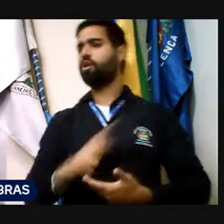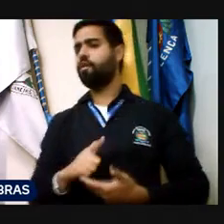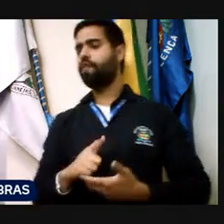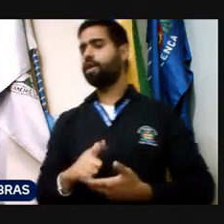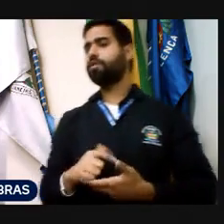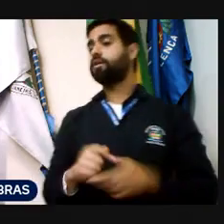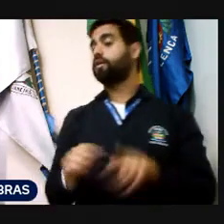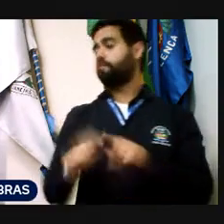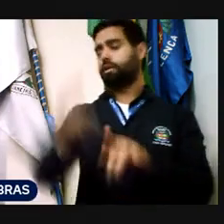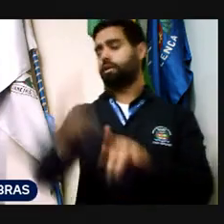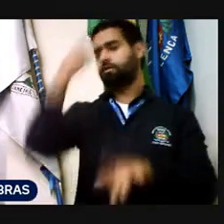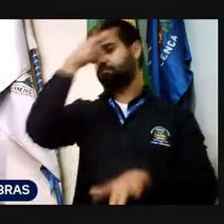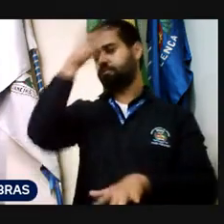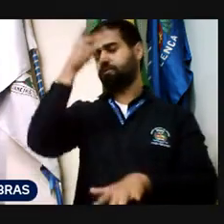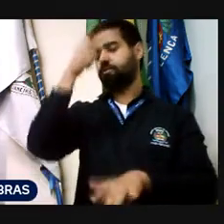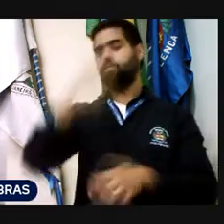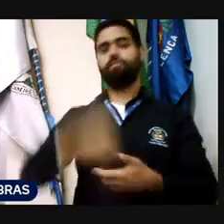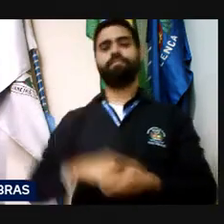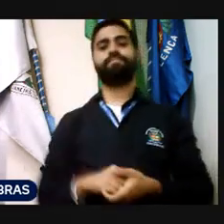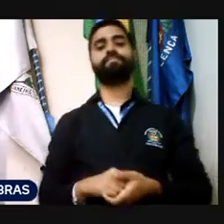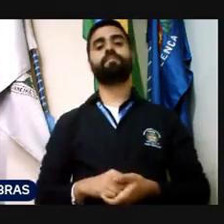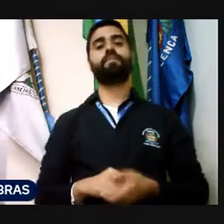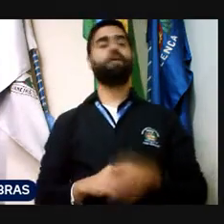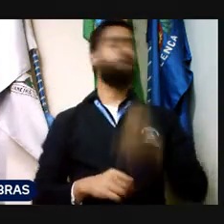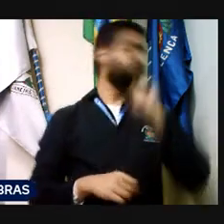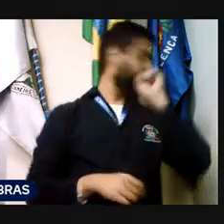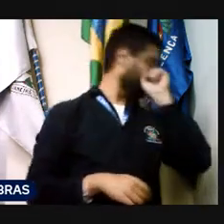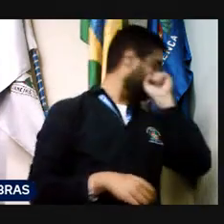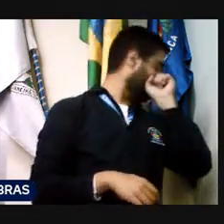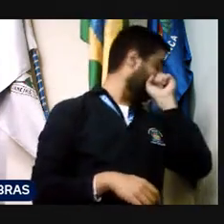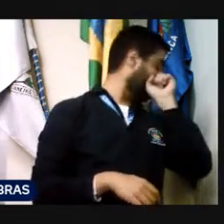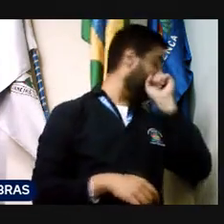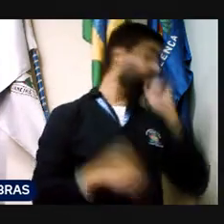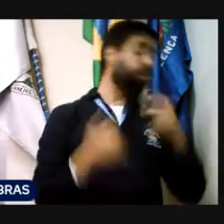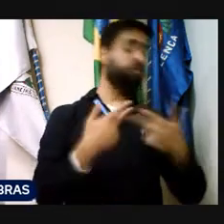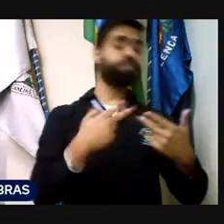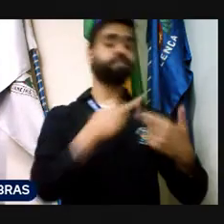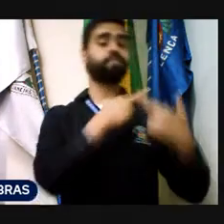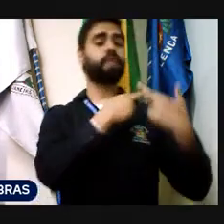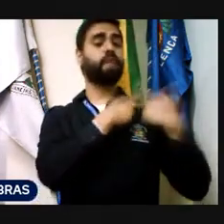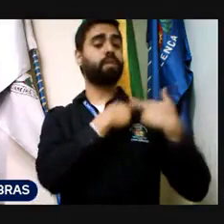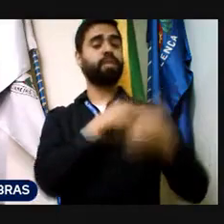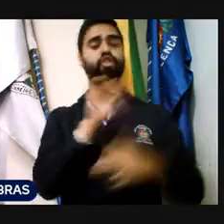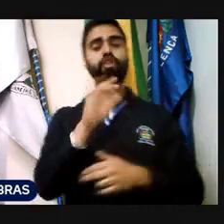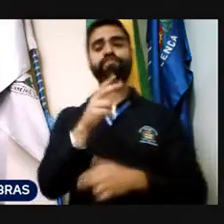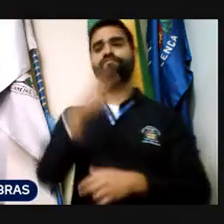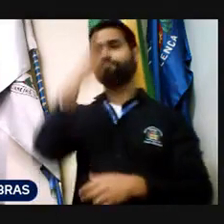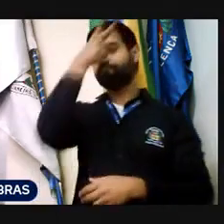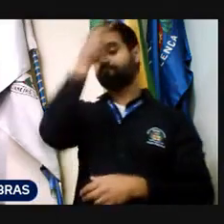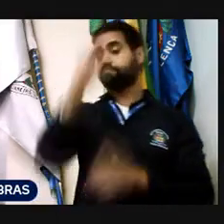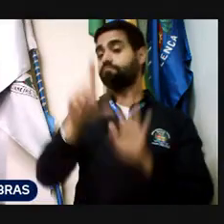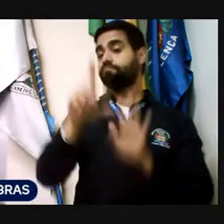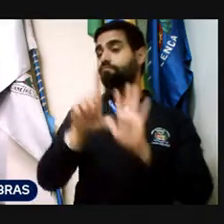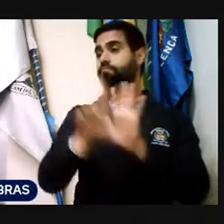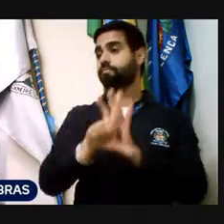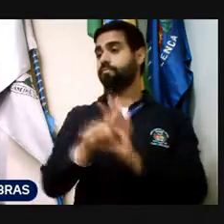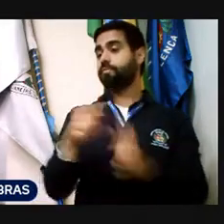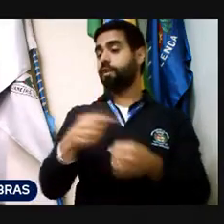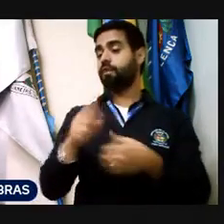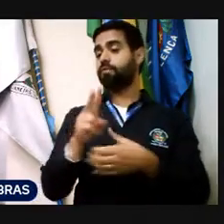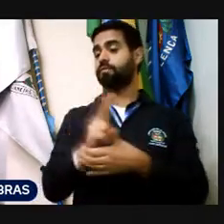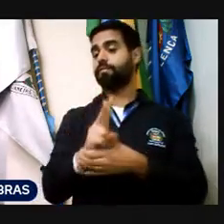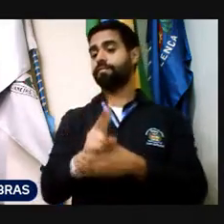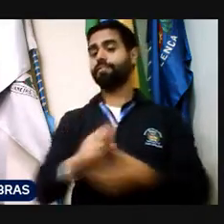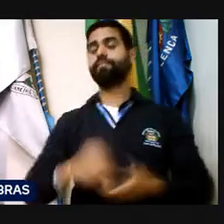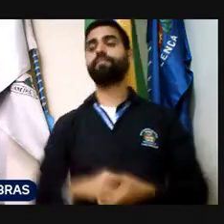máquina administrativa, cuja iniciativa cabe ao prefeito, nos termos do artigo 68 da Lei Orgânica Municipal.